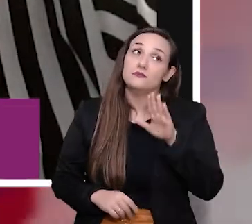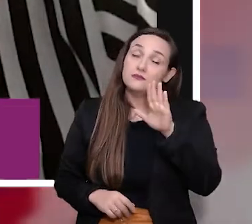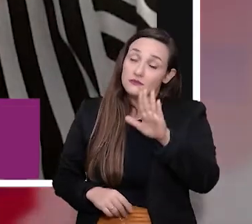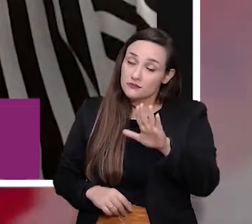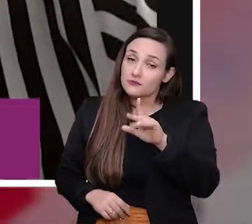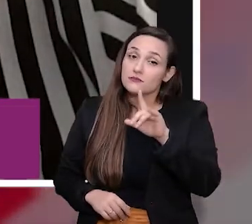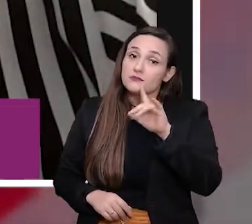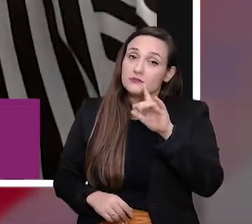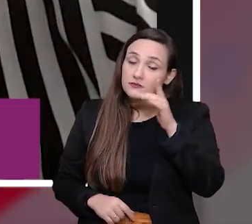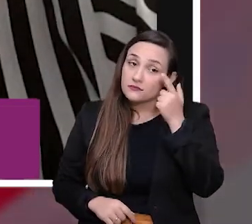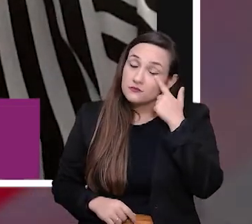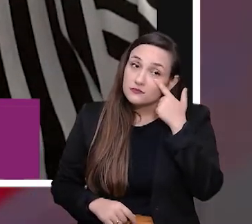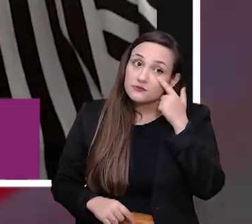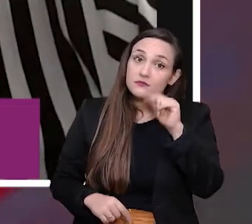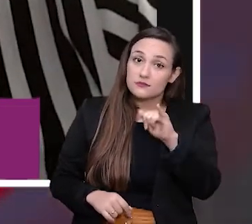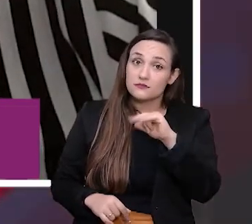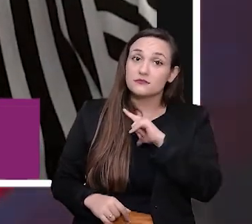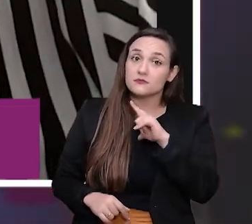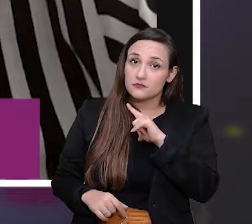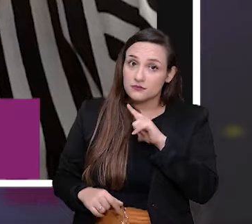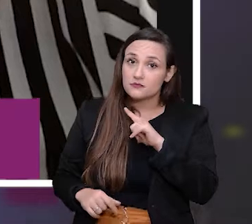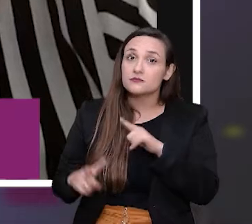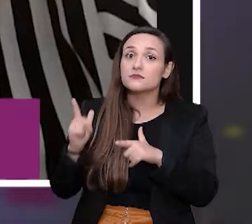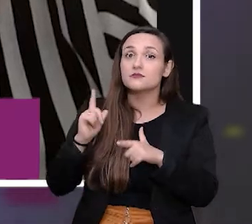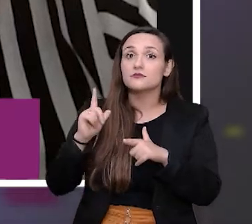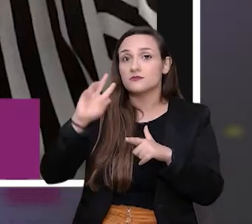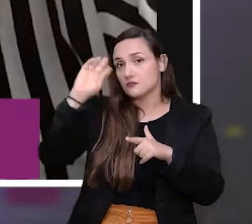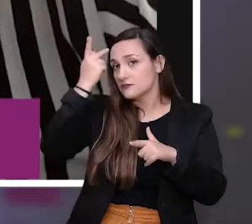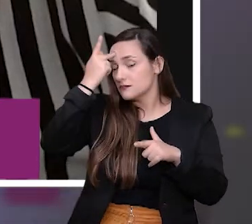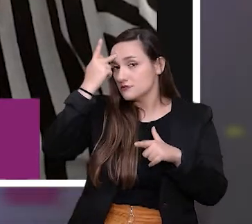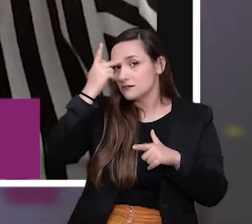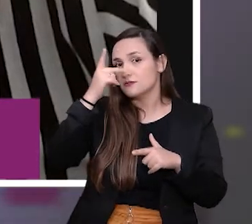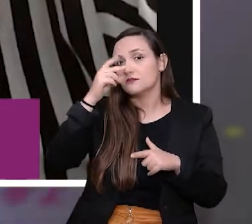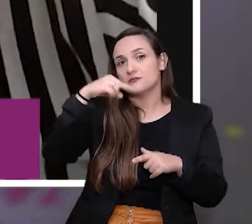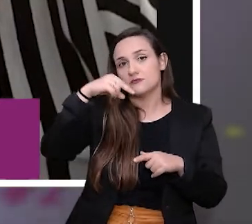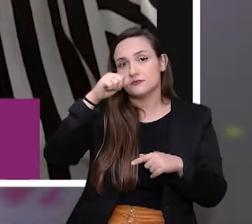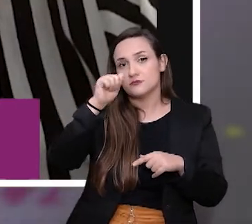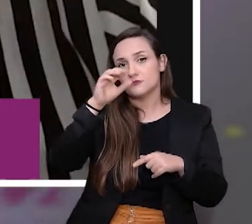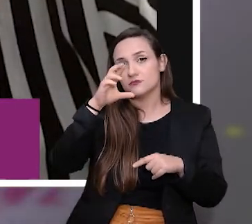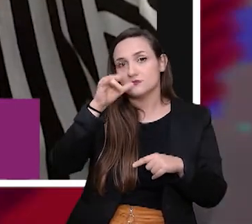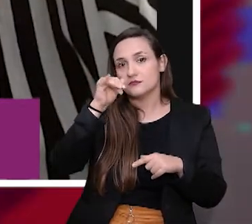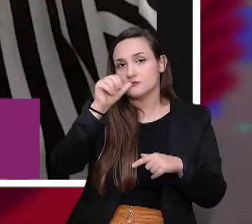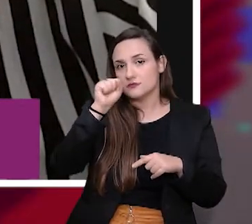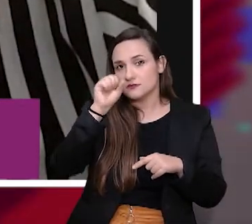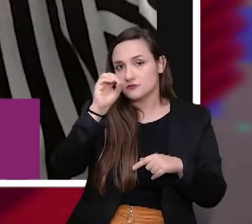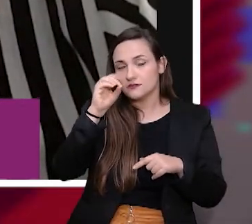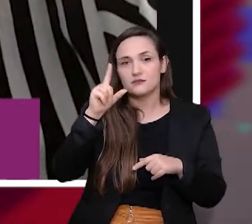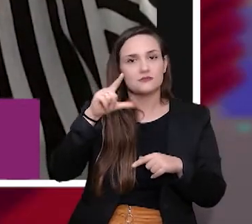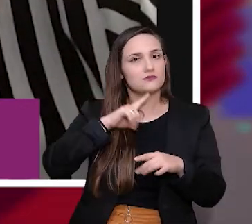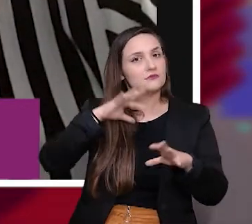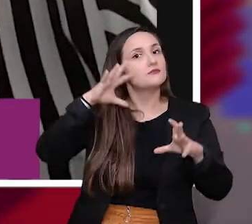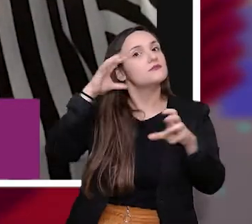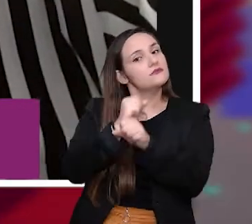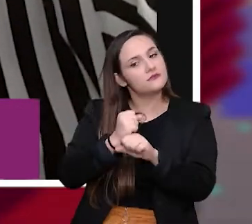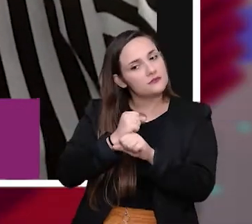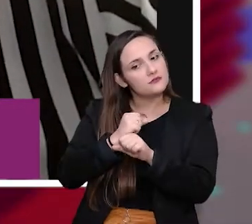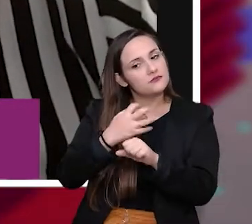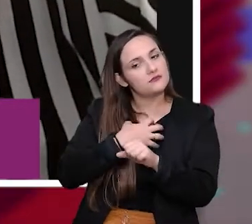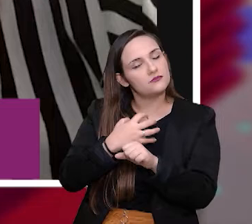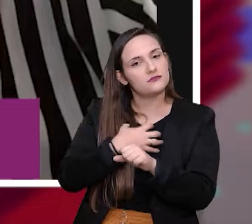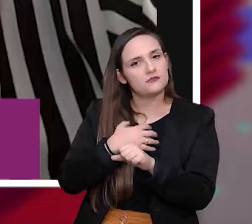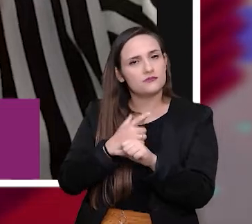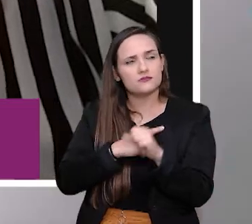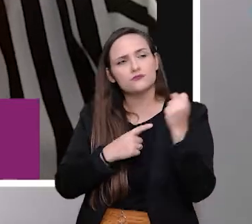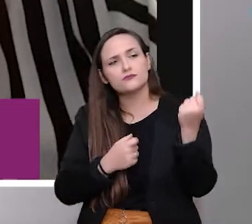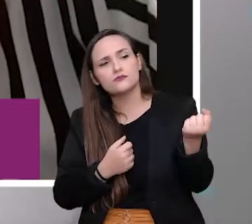tem um transtorno narcisista, a gente tem que ter vários desses fatores concomitantes, né? Então, se a pessoa